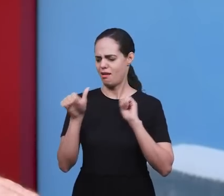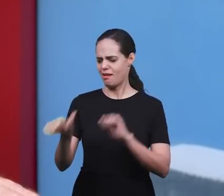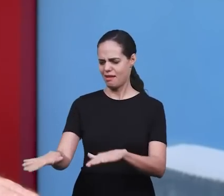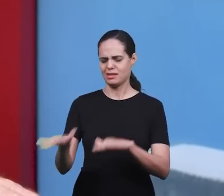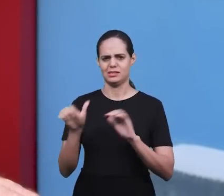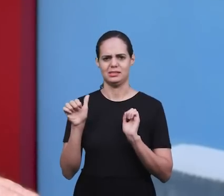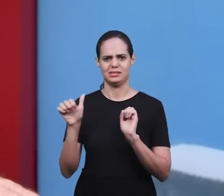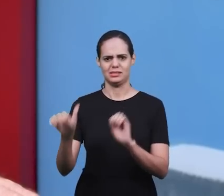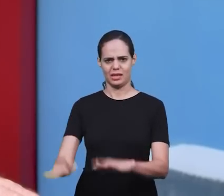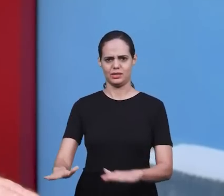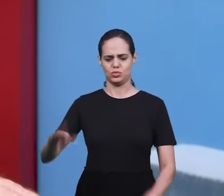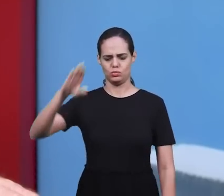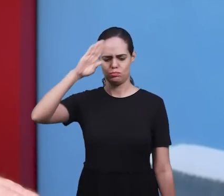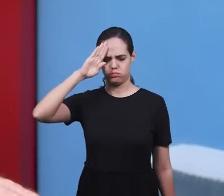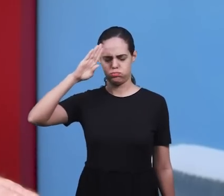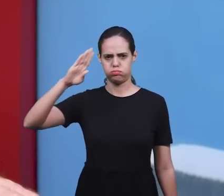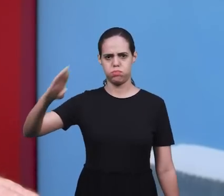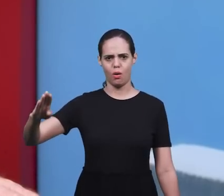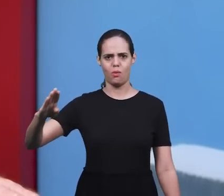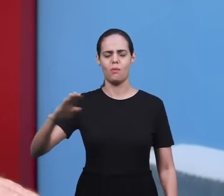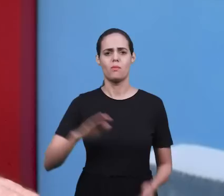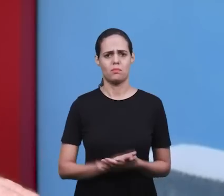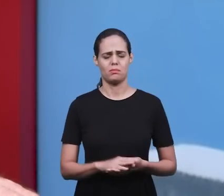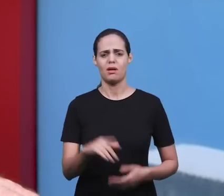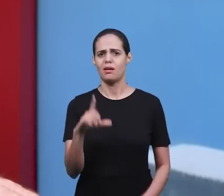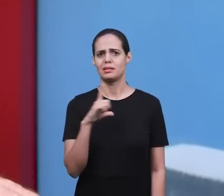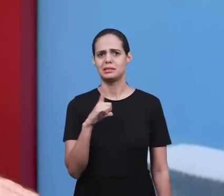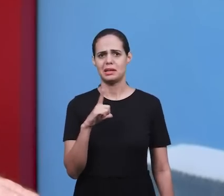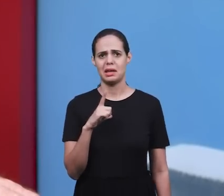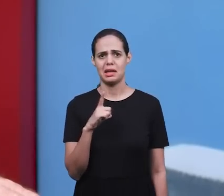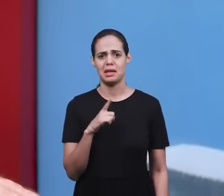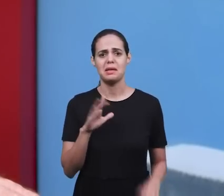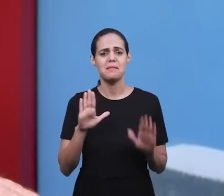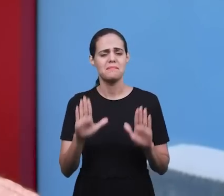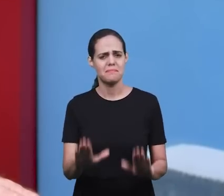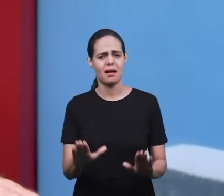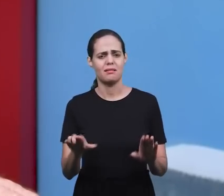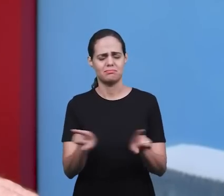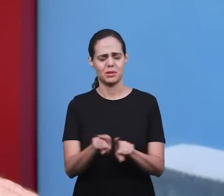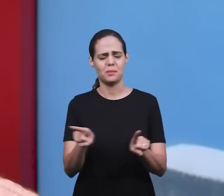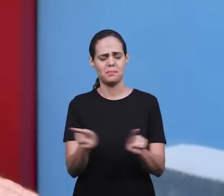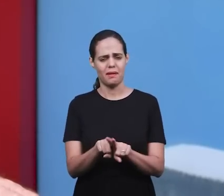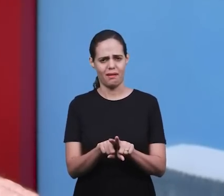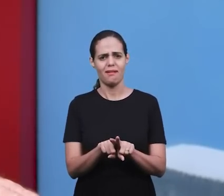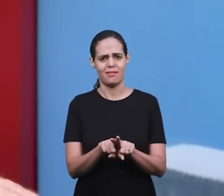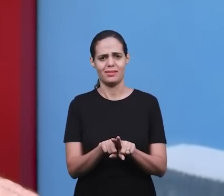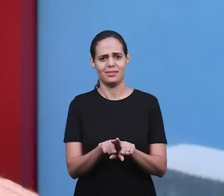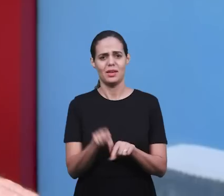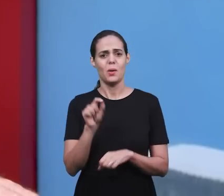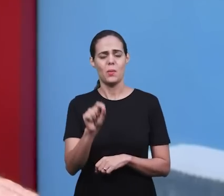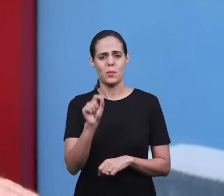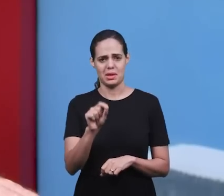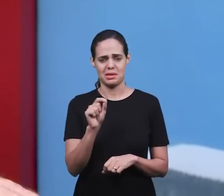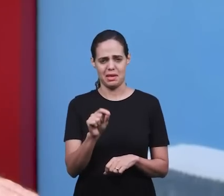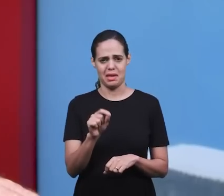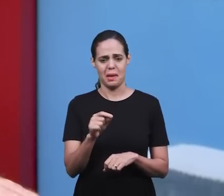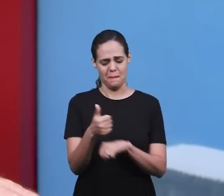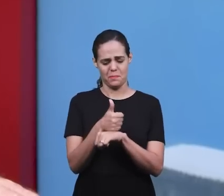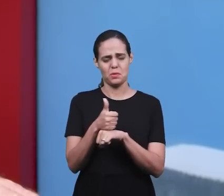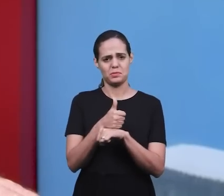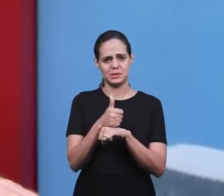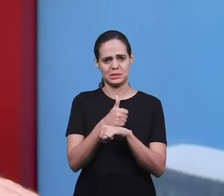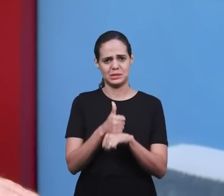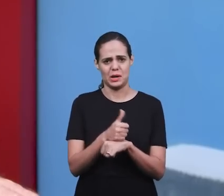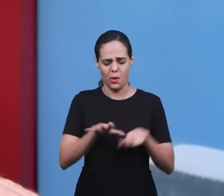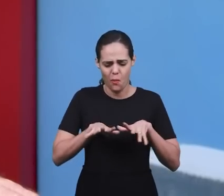nós temos também servos que são padeiro. Eu lembro do pastor Jairo, era padeiro, a profissão do pastor Jairo era